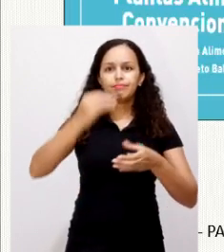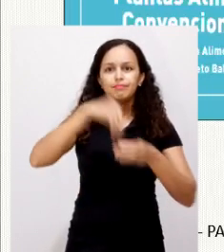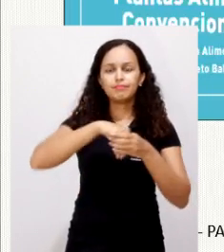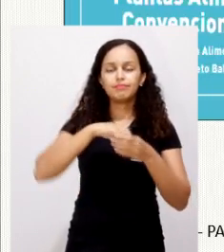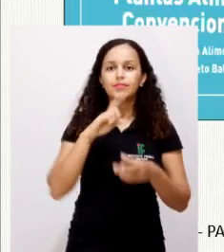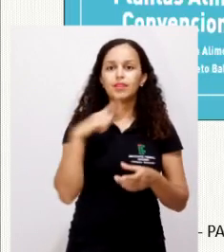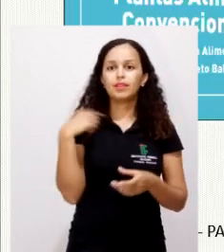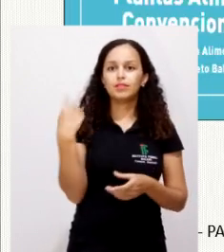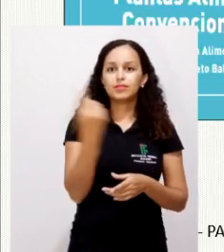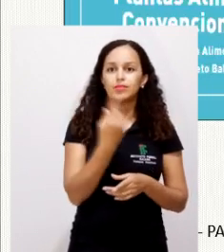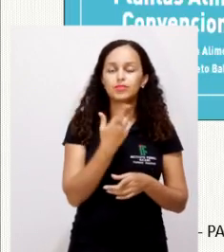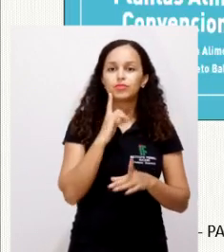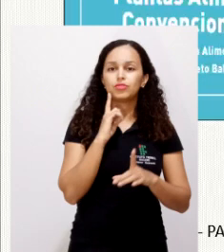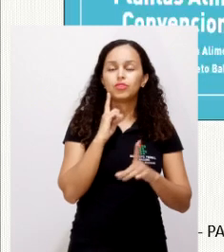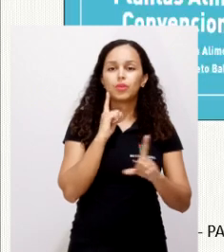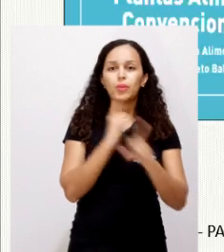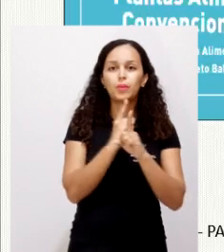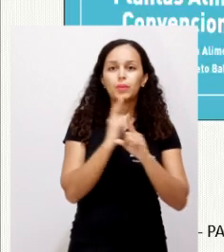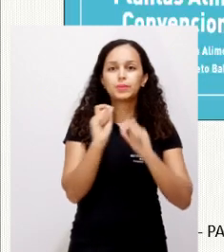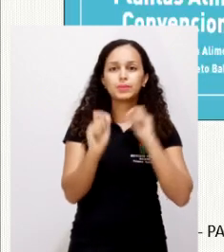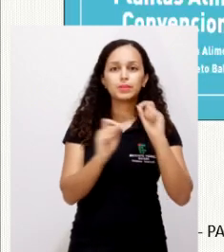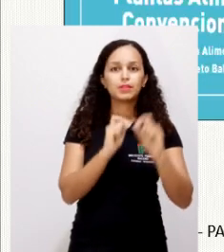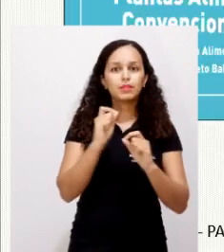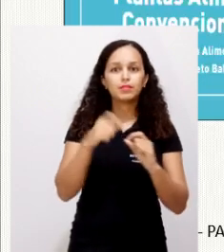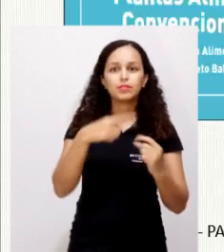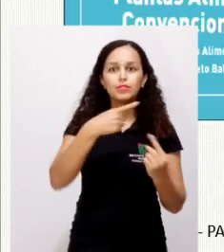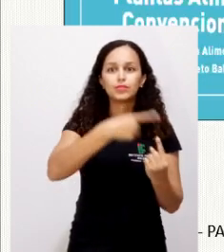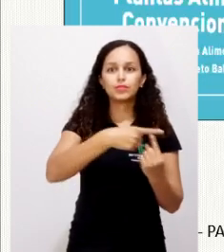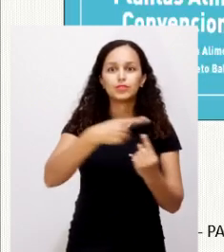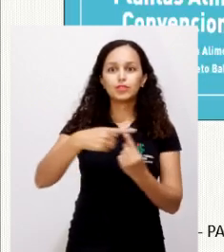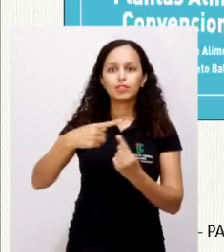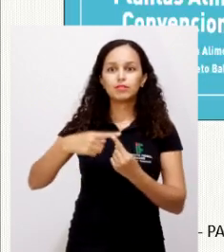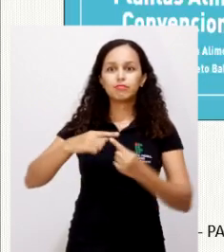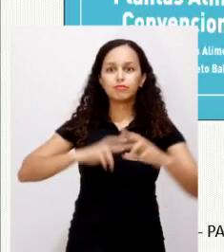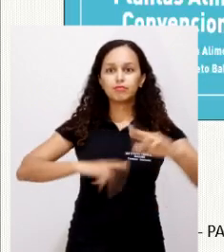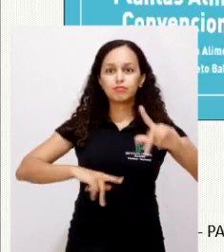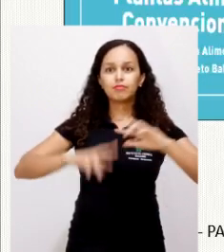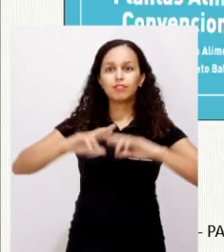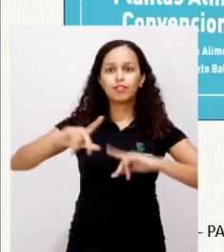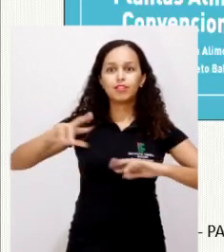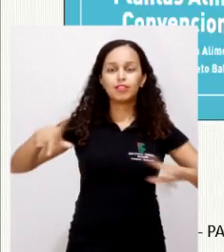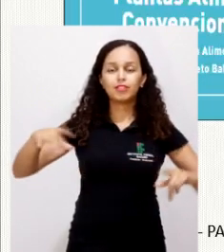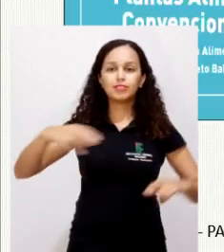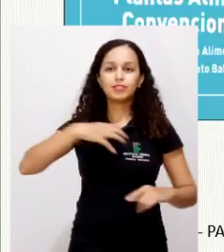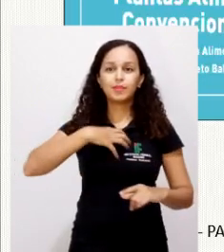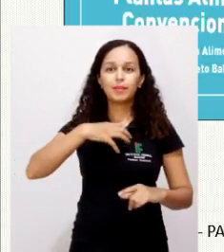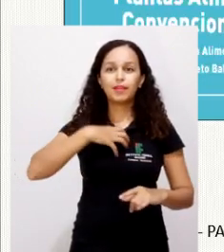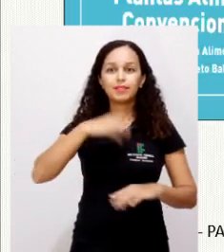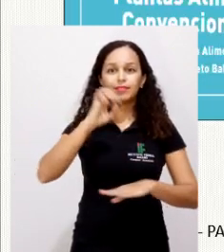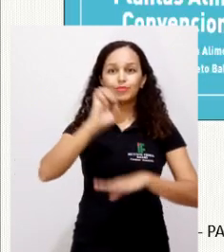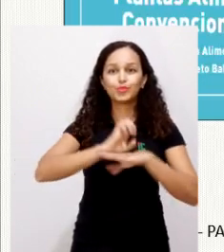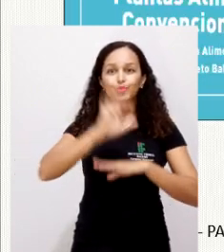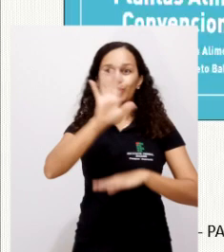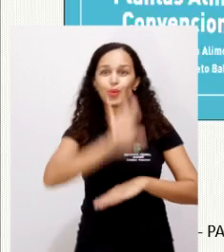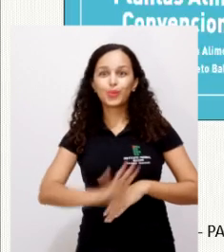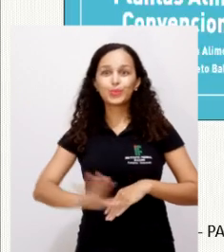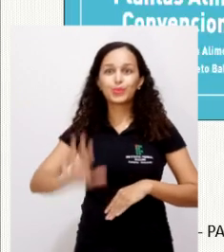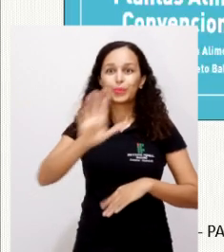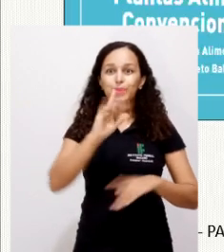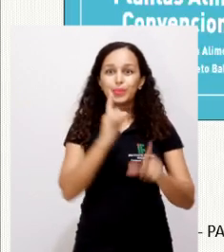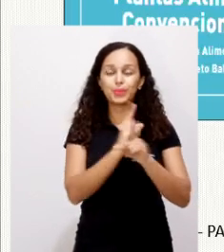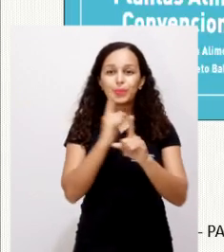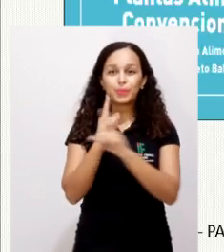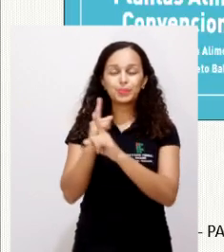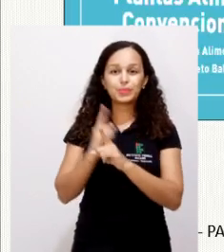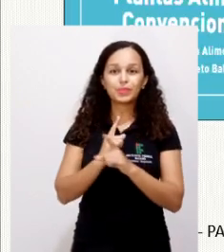encontra essas diferenças entre as espécies que são encontradas na Bahia, em todo o estado da Bahia, informações relacionadas